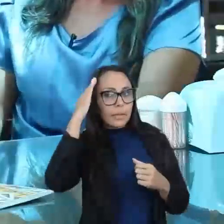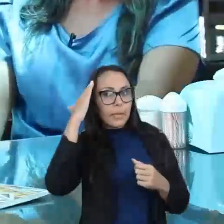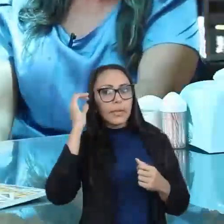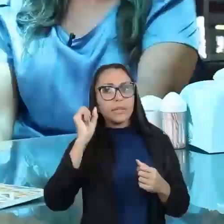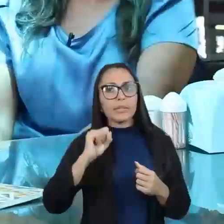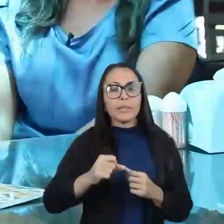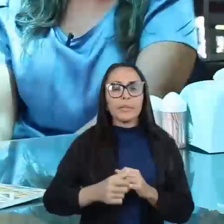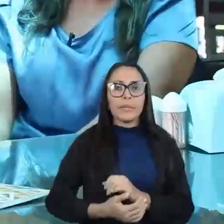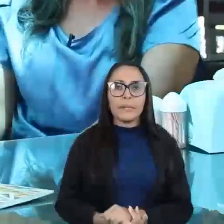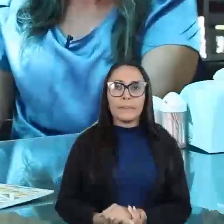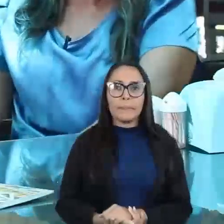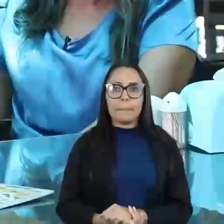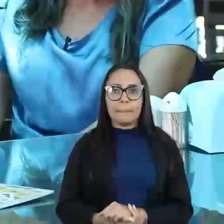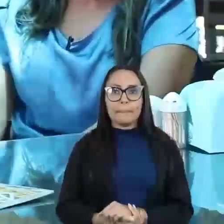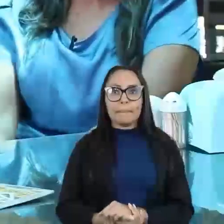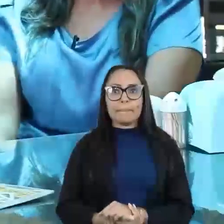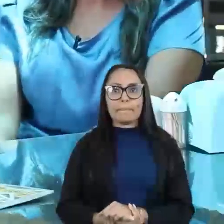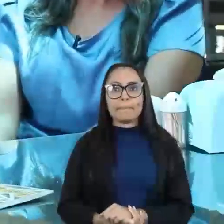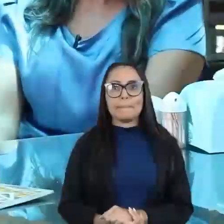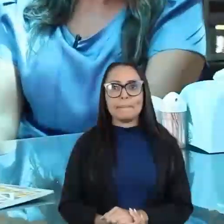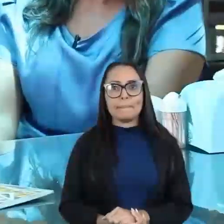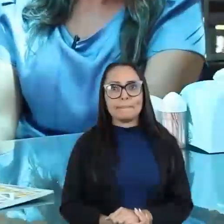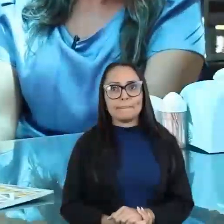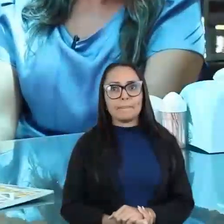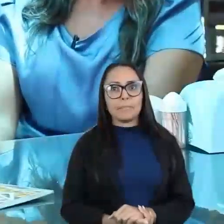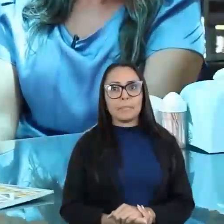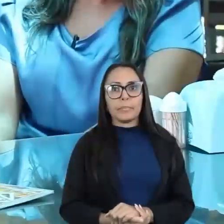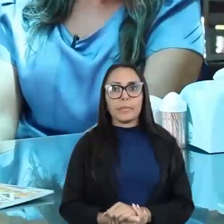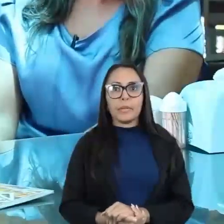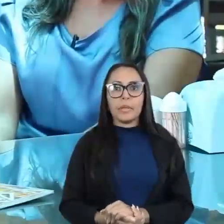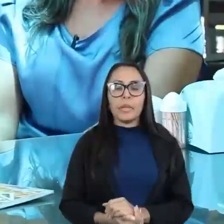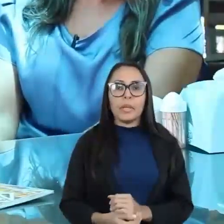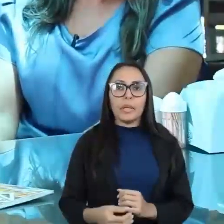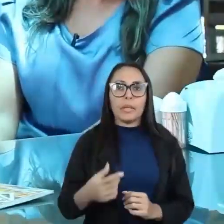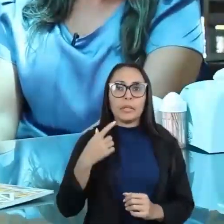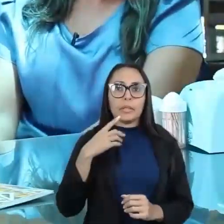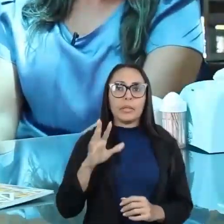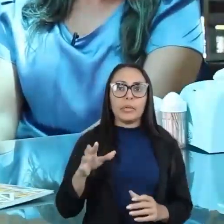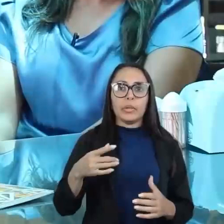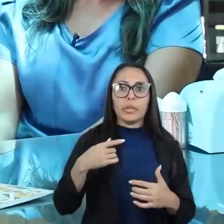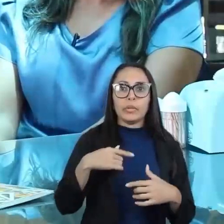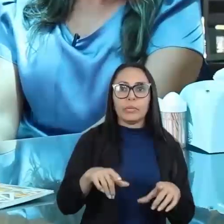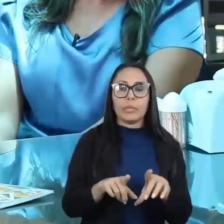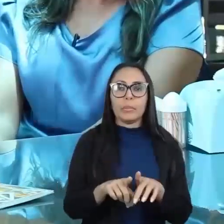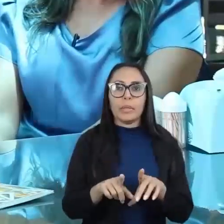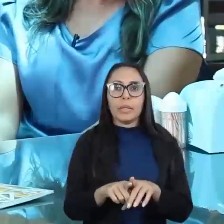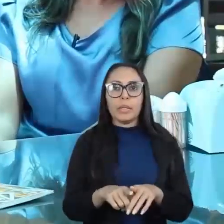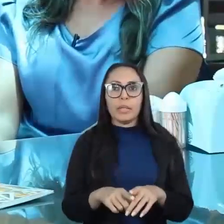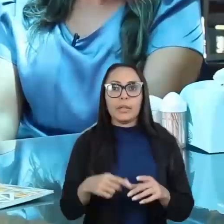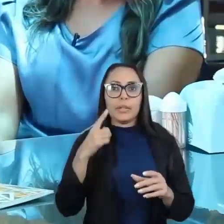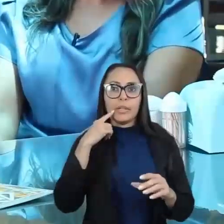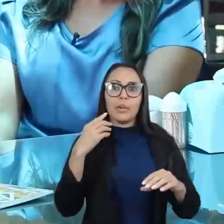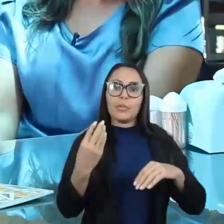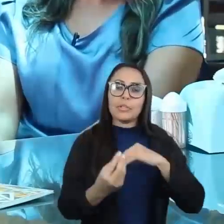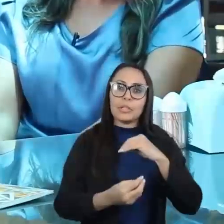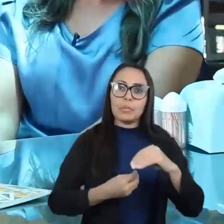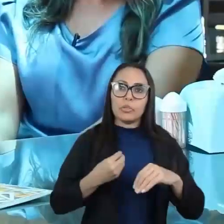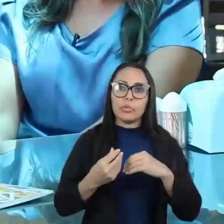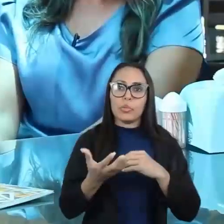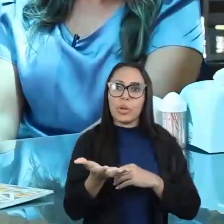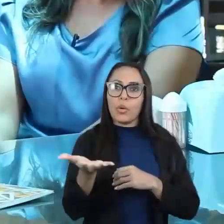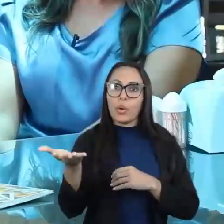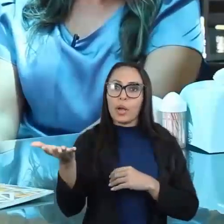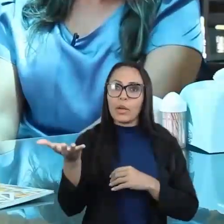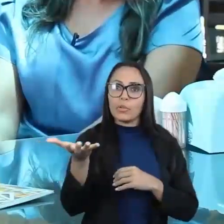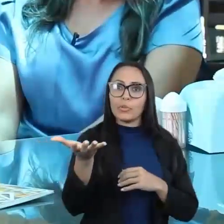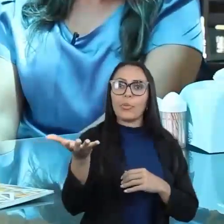vai de cada cliente. Isso, é personalizado. É por isso que também a gente, eu e meu irmão, a gente se mistura aos garçons para entender o